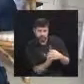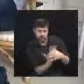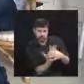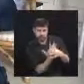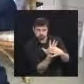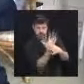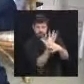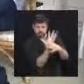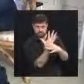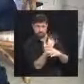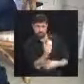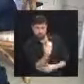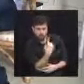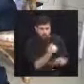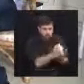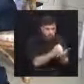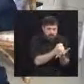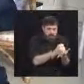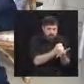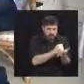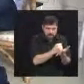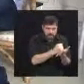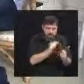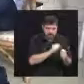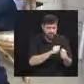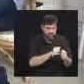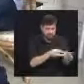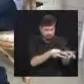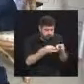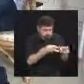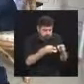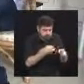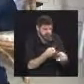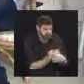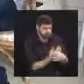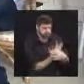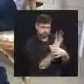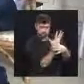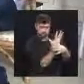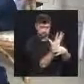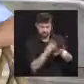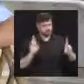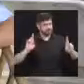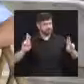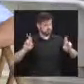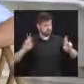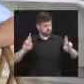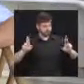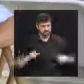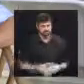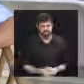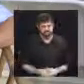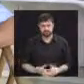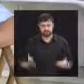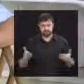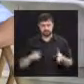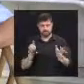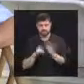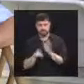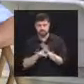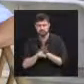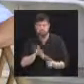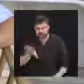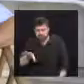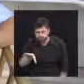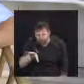é um medicamento retirado do princípio ativo da planta. São duas coisas completamente diferentes. Agora vamos falar sobre